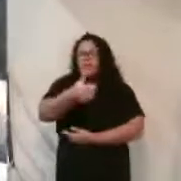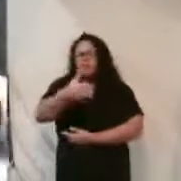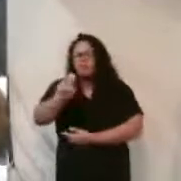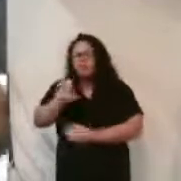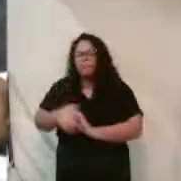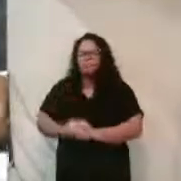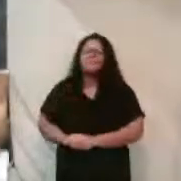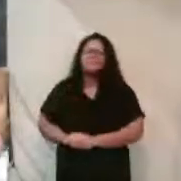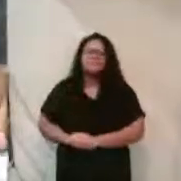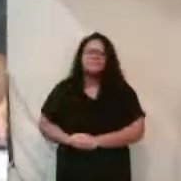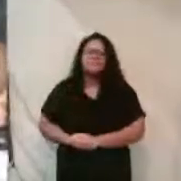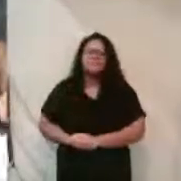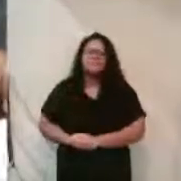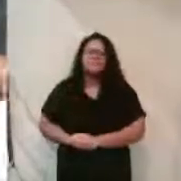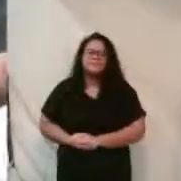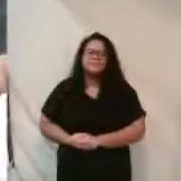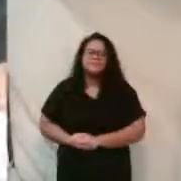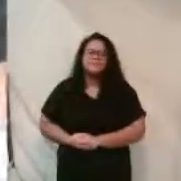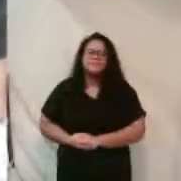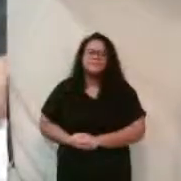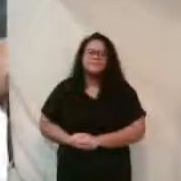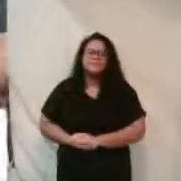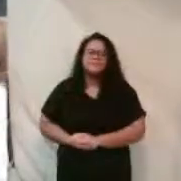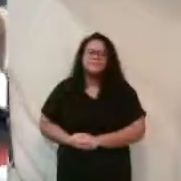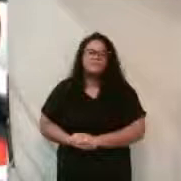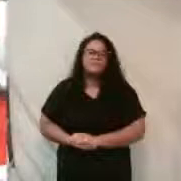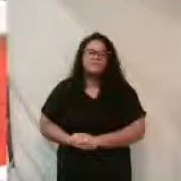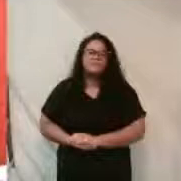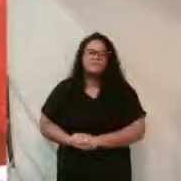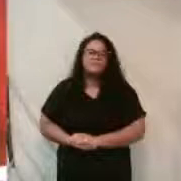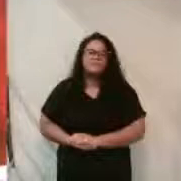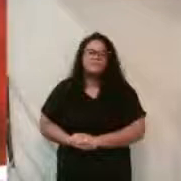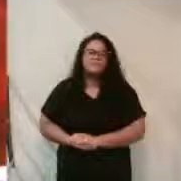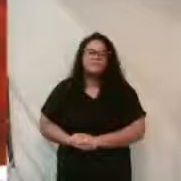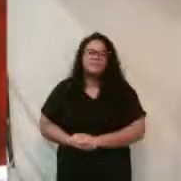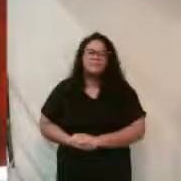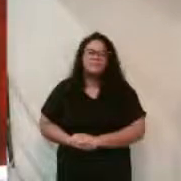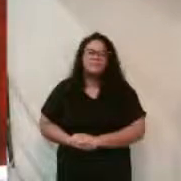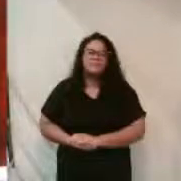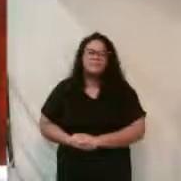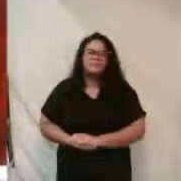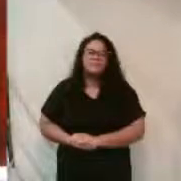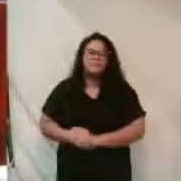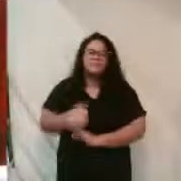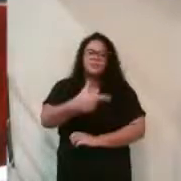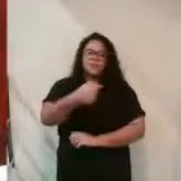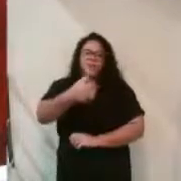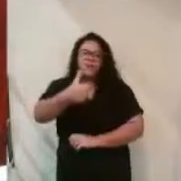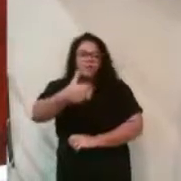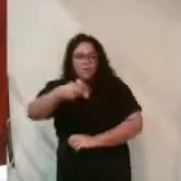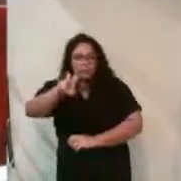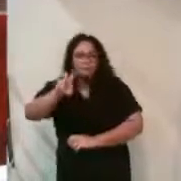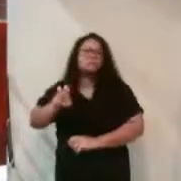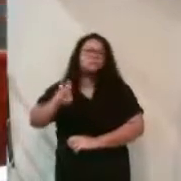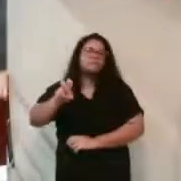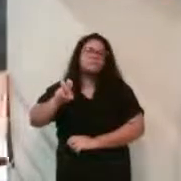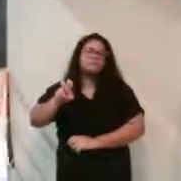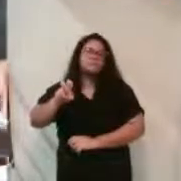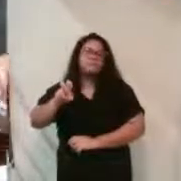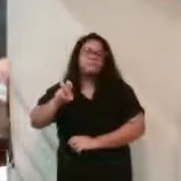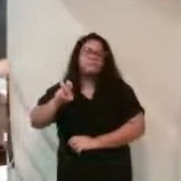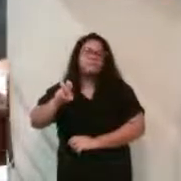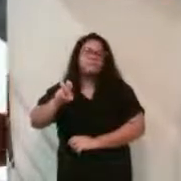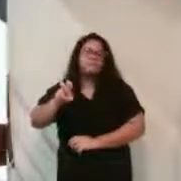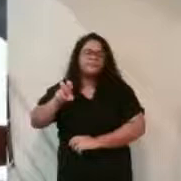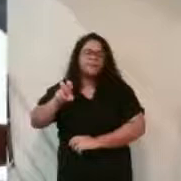números apresentados em relação a 2013, por doutora Cristiane aqui na sua fala inicial, e a gente precisava fazer